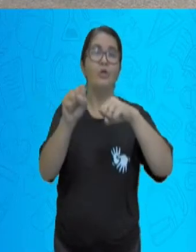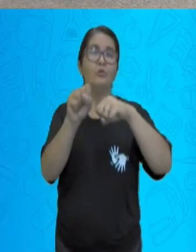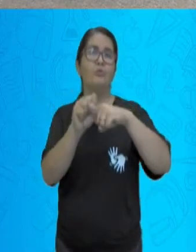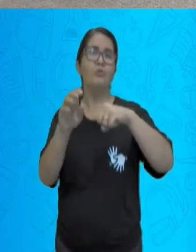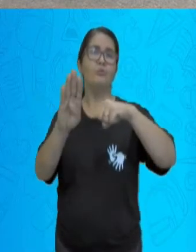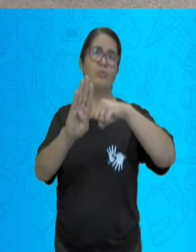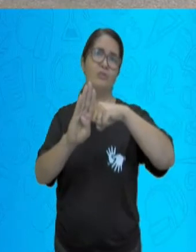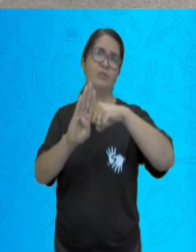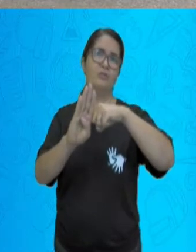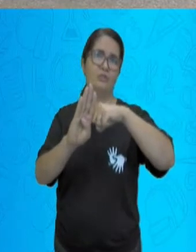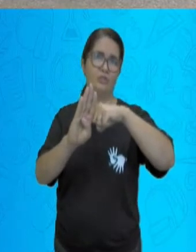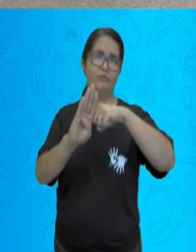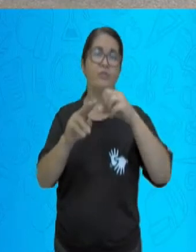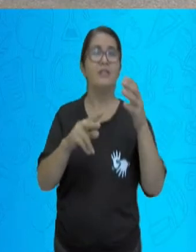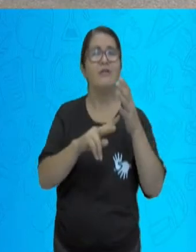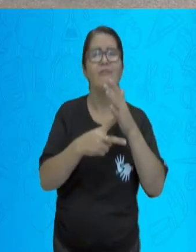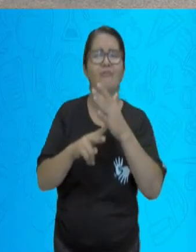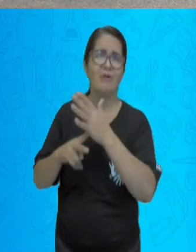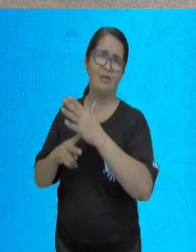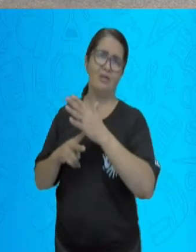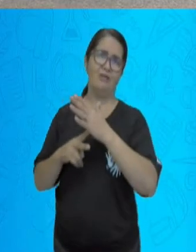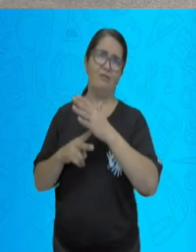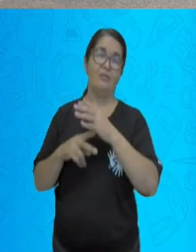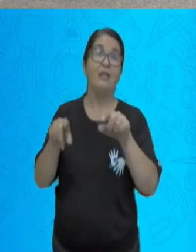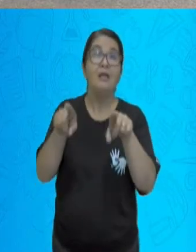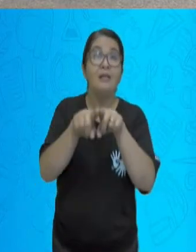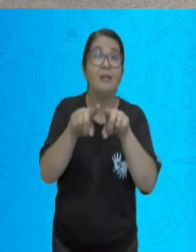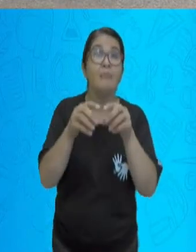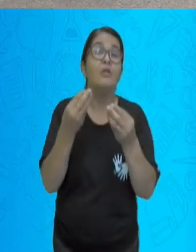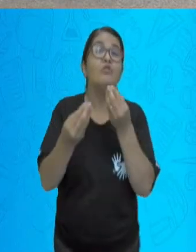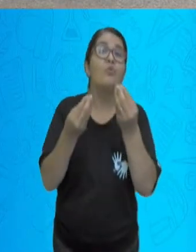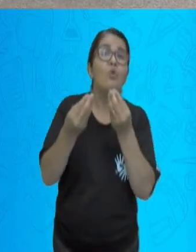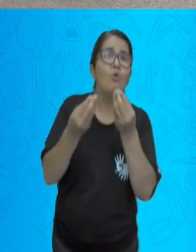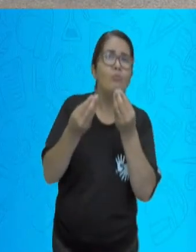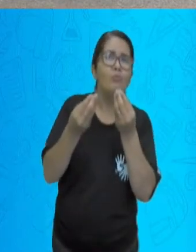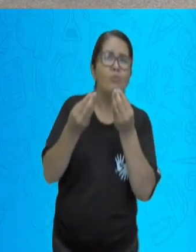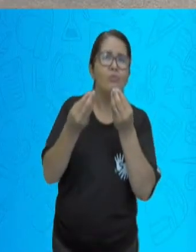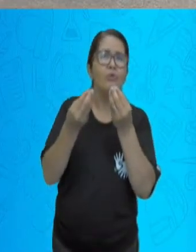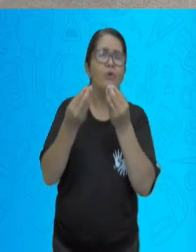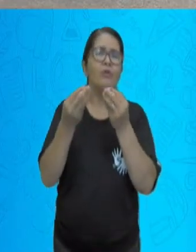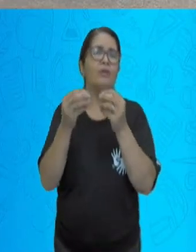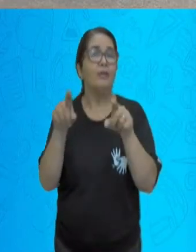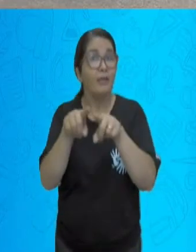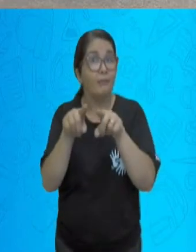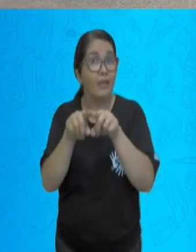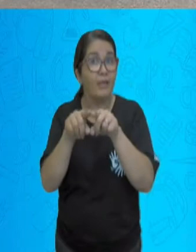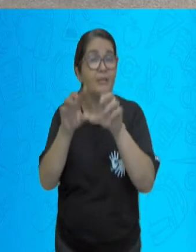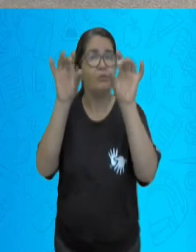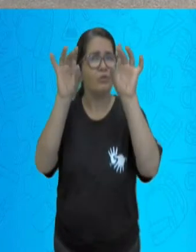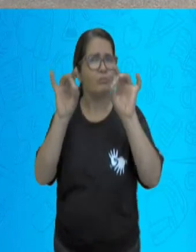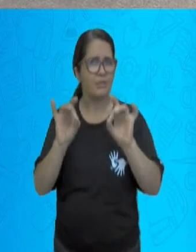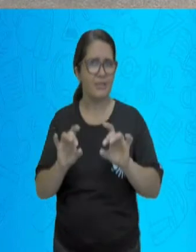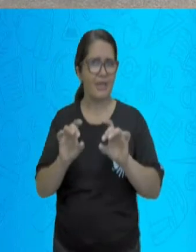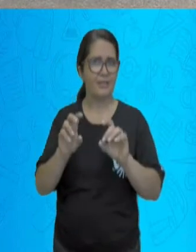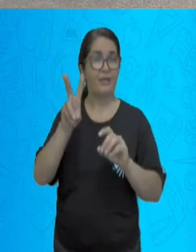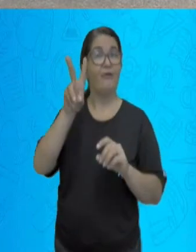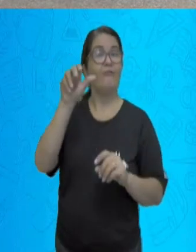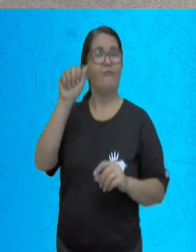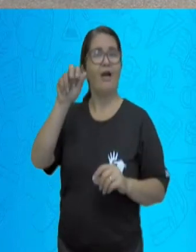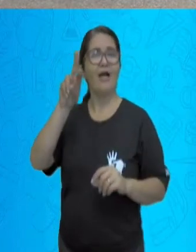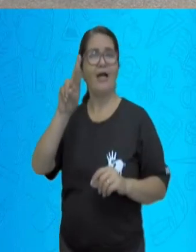substantivos que são variáveis, só que são especiais. É o caso